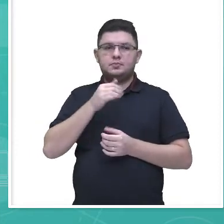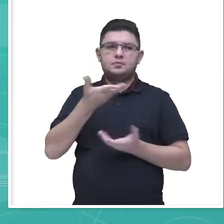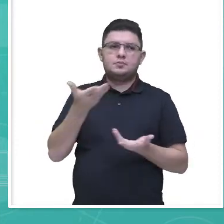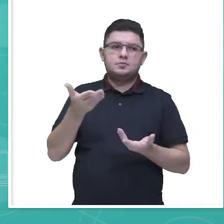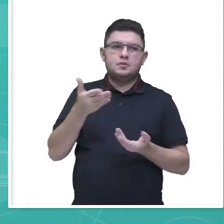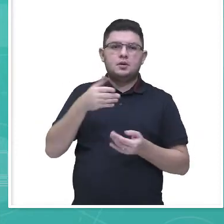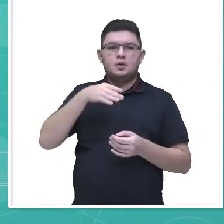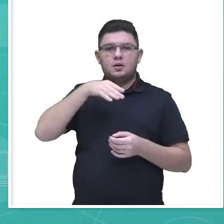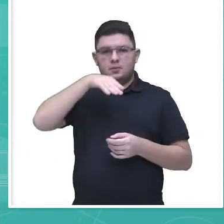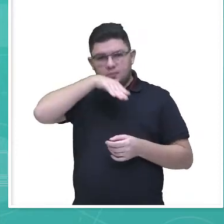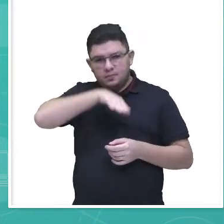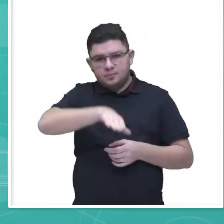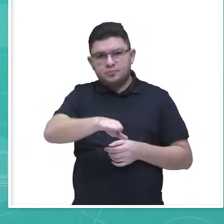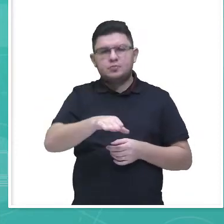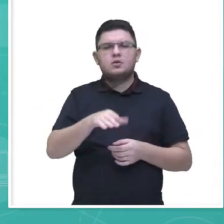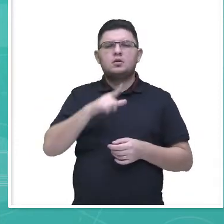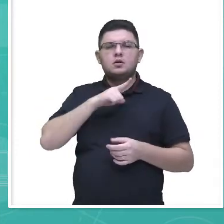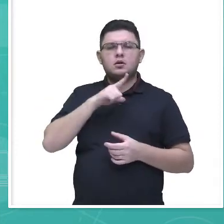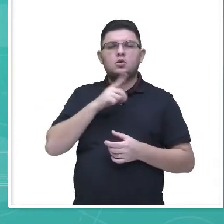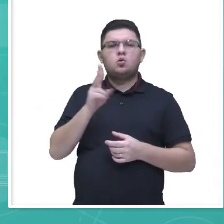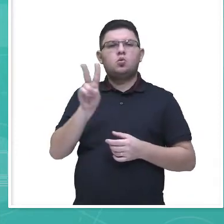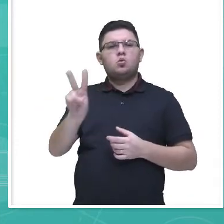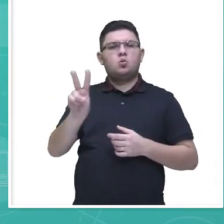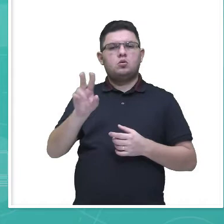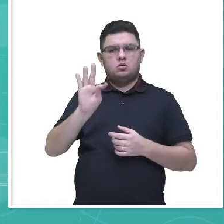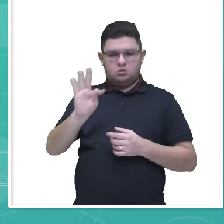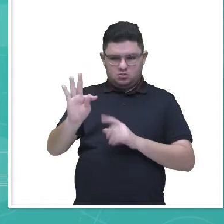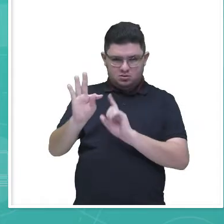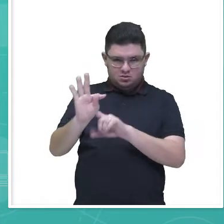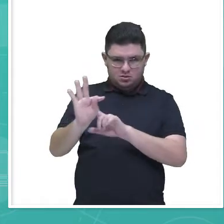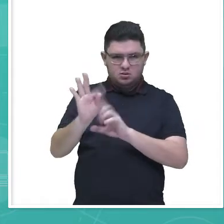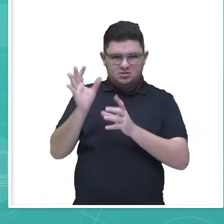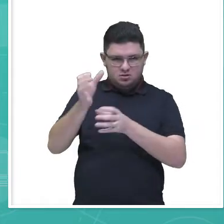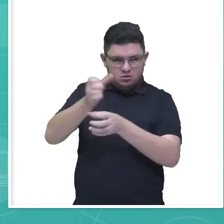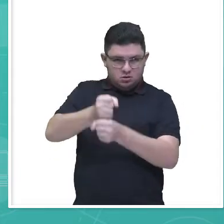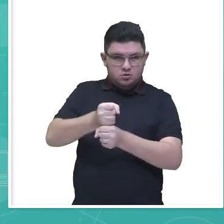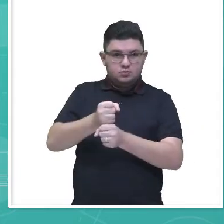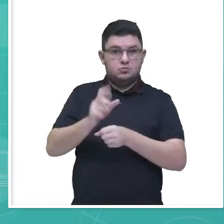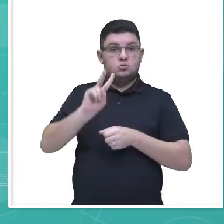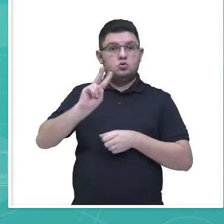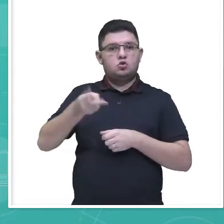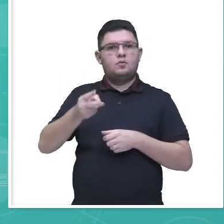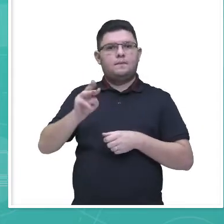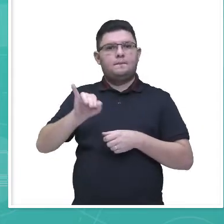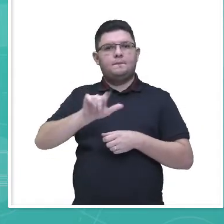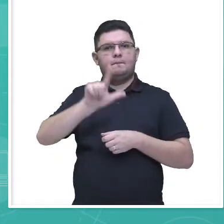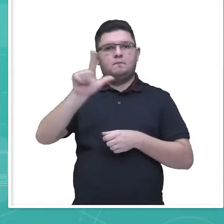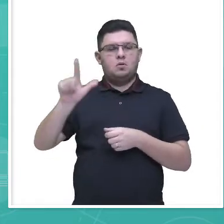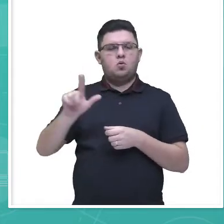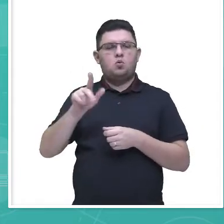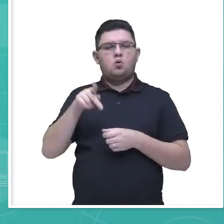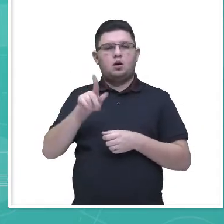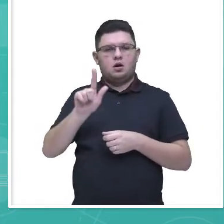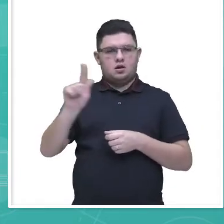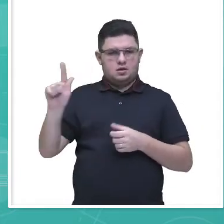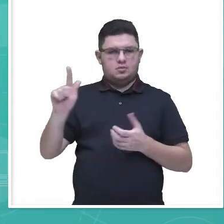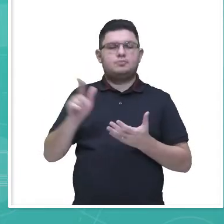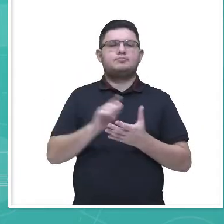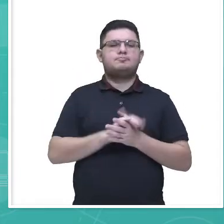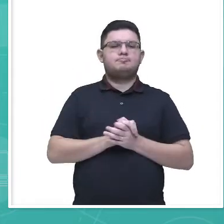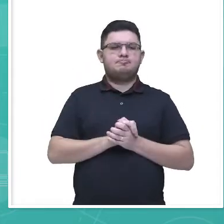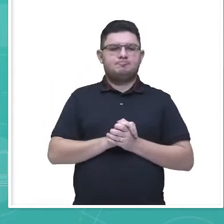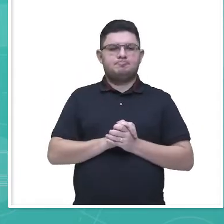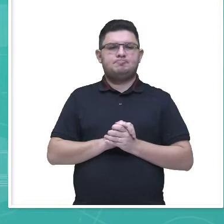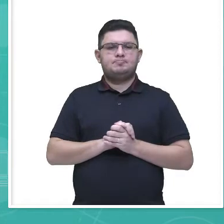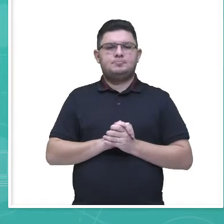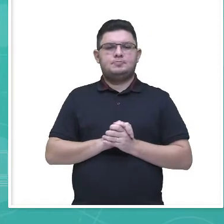2.000 quilos, né? 2.000 quilogramas. Então, só para a gente ver essa relação ali entre quilo e grama e